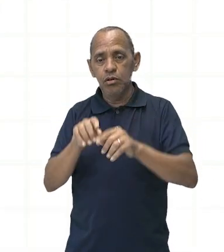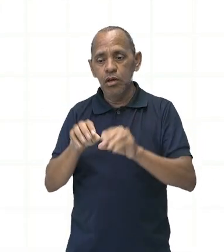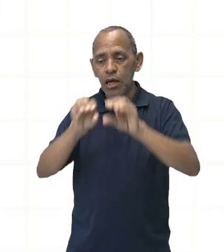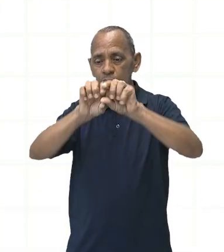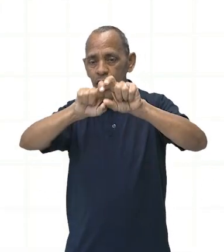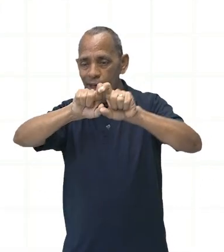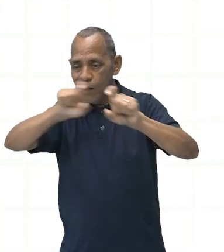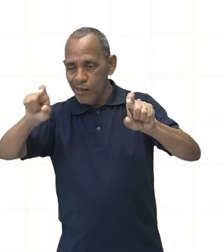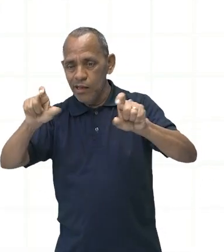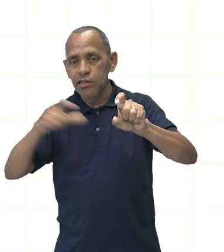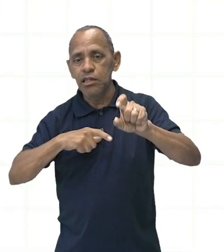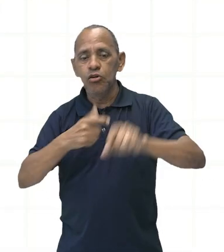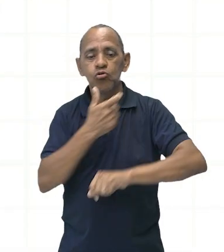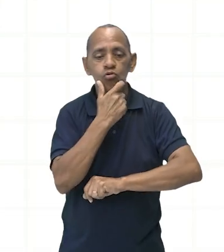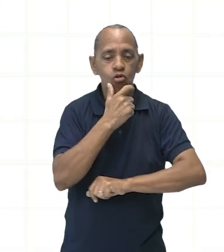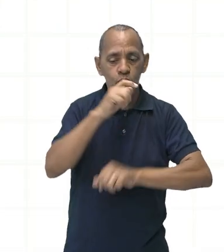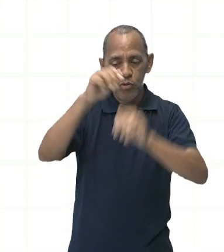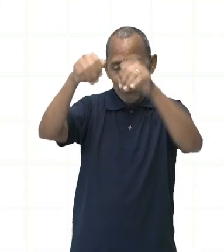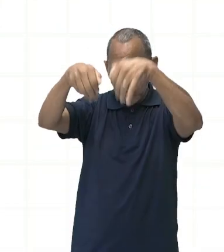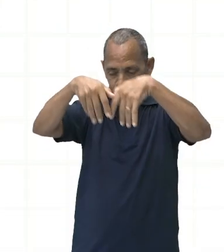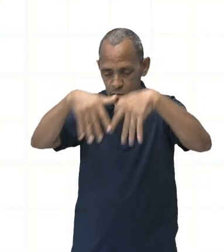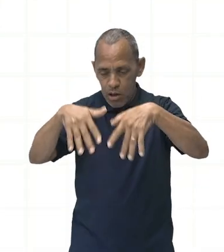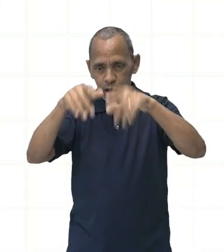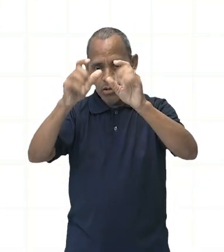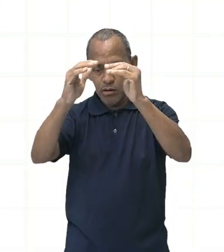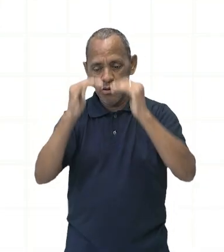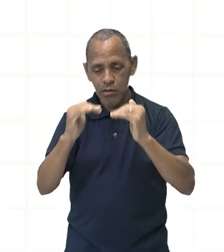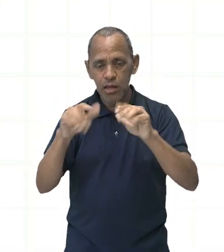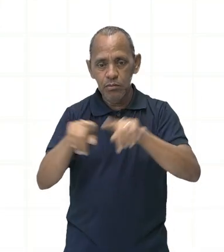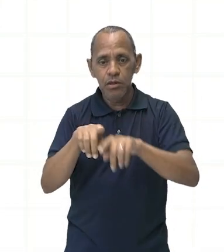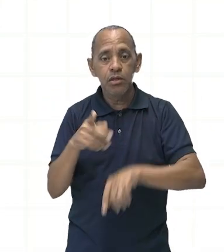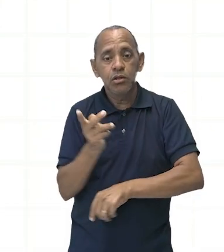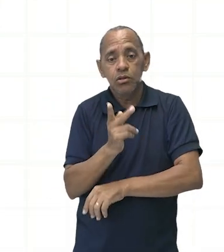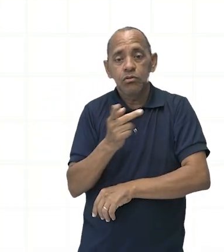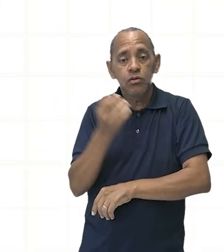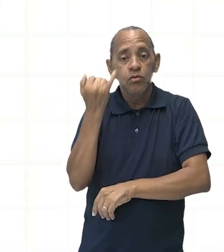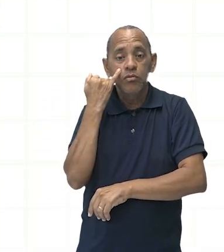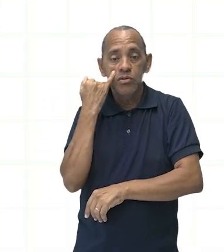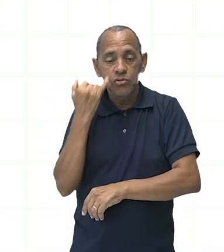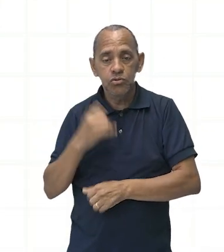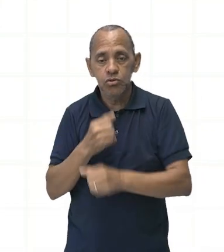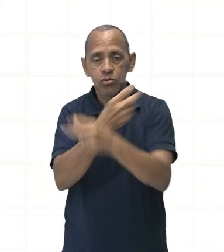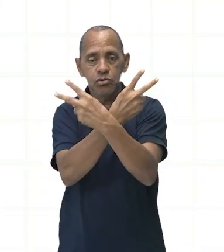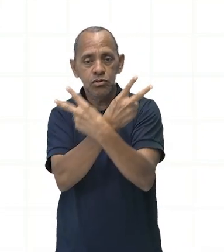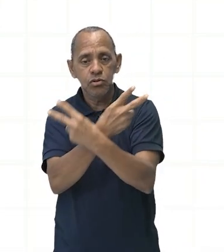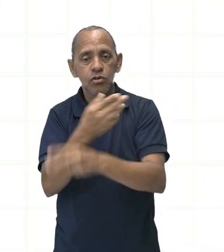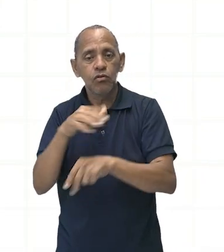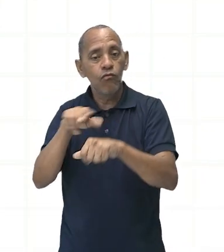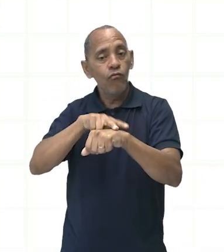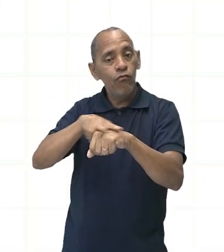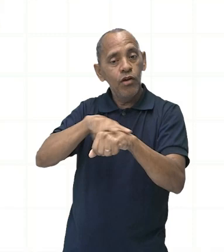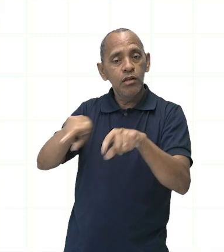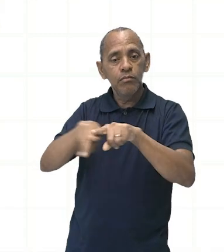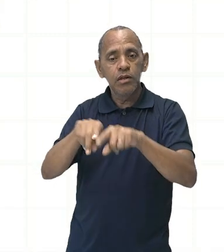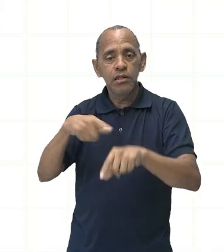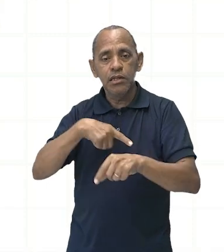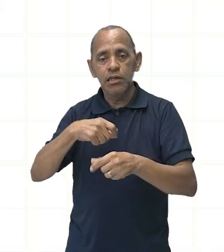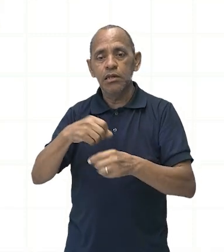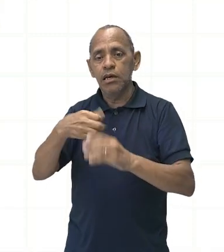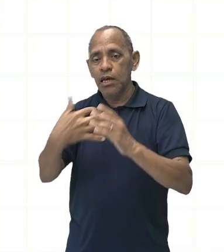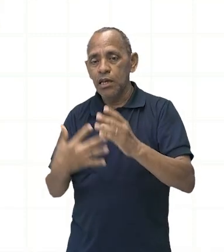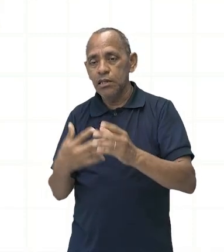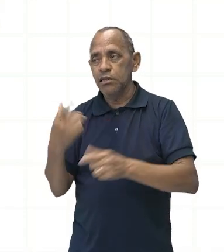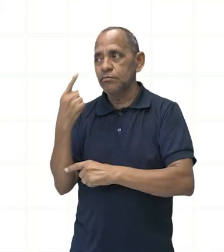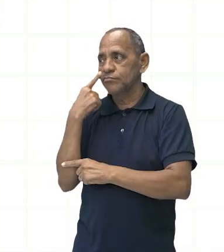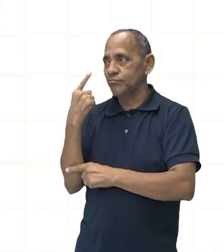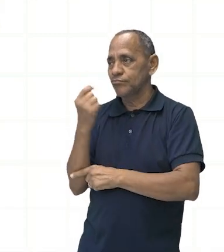ter agora um homem que aparece com as duas informações do cromossomo dele com a característica. Olha a